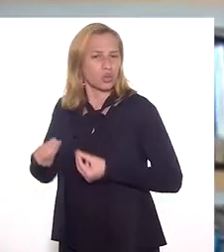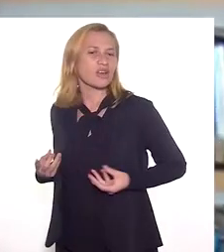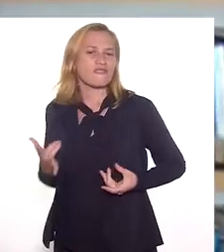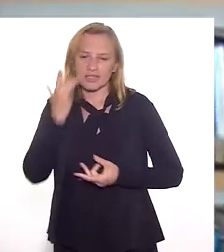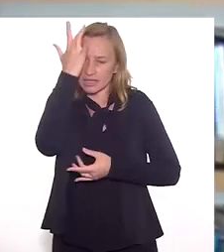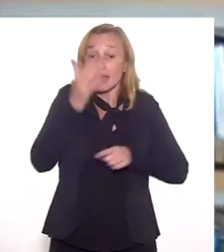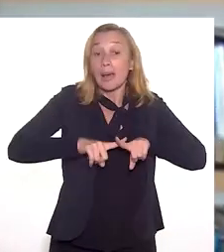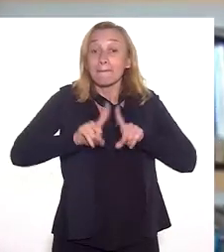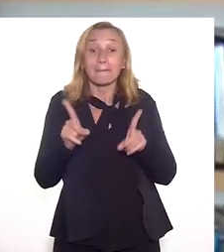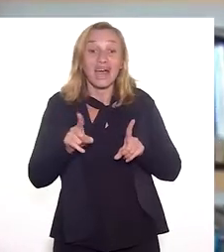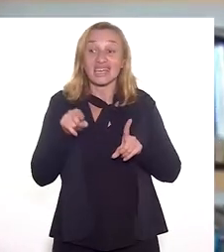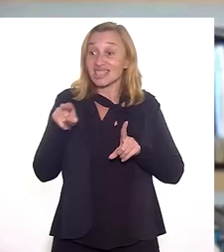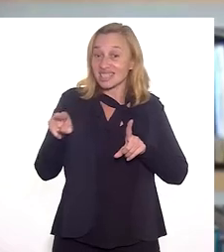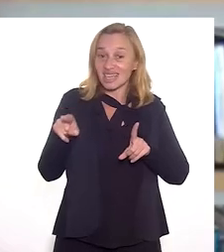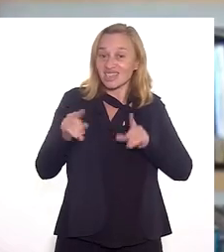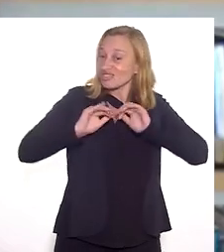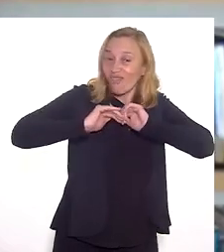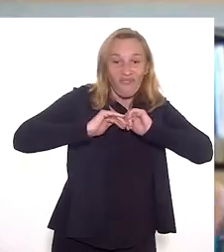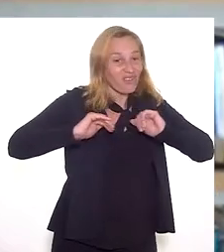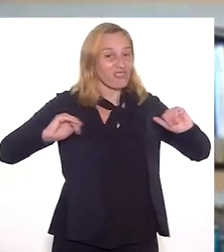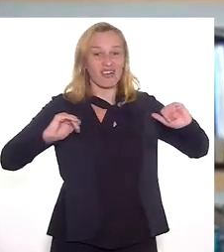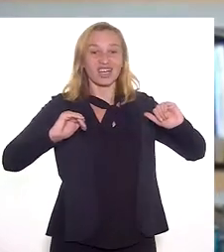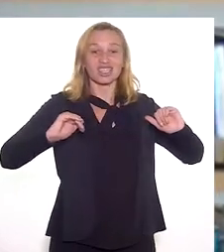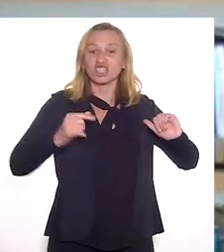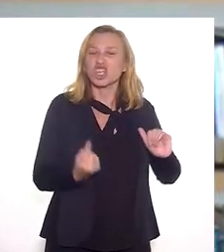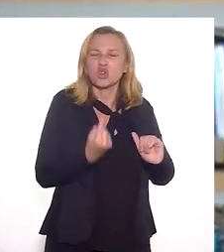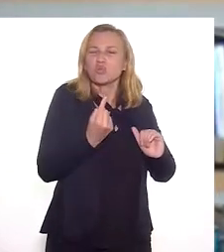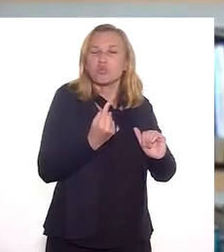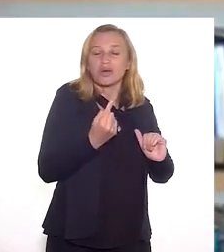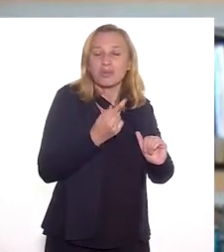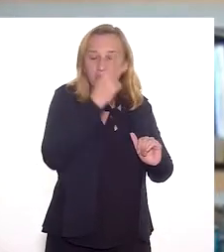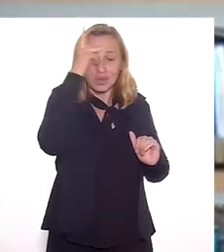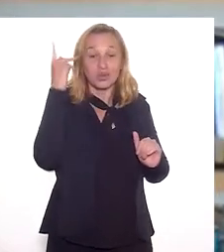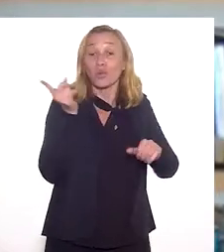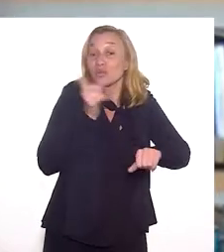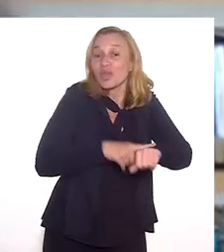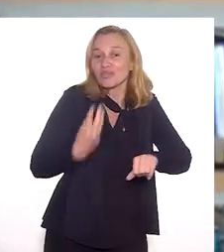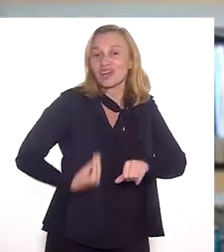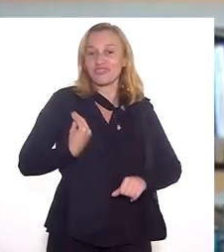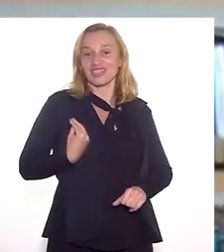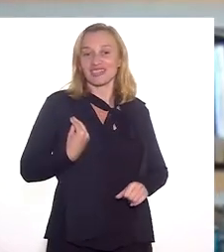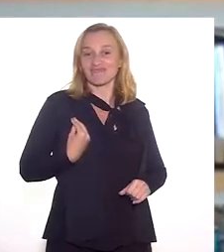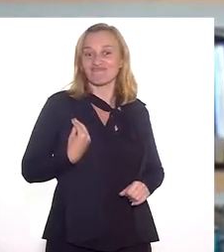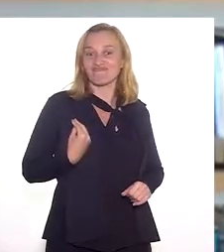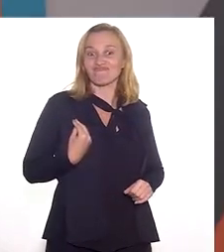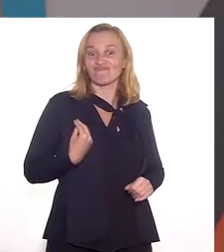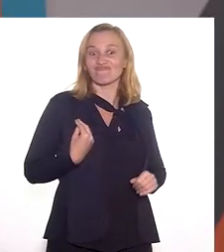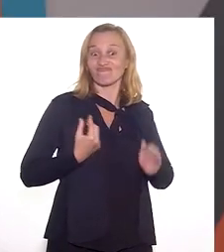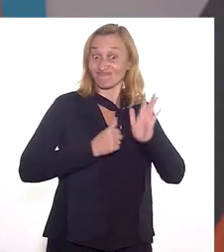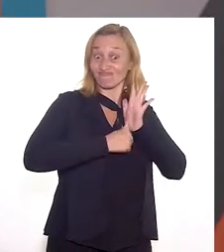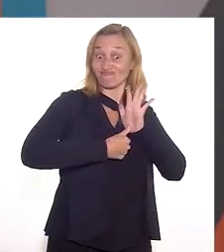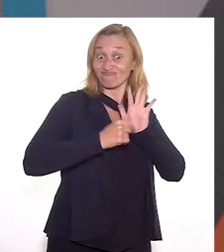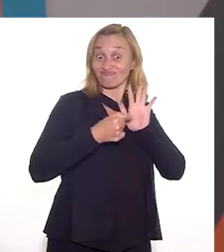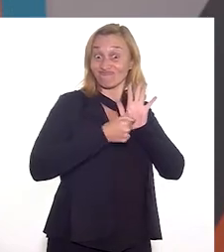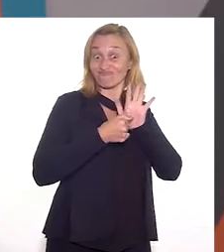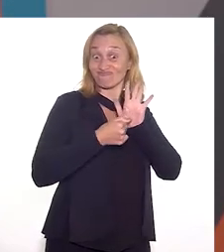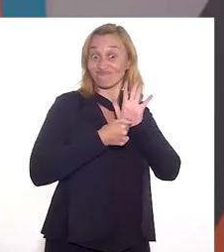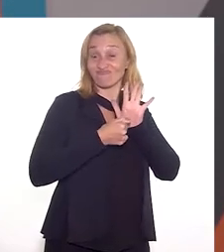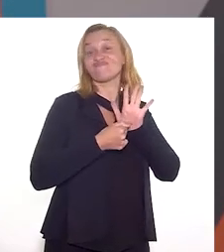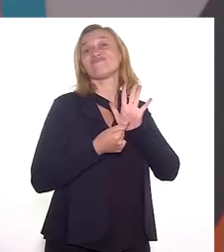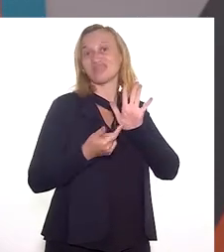tem todas essas facilidades. Mas isso não afasta de ninguém A o tempo da vida. certidão de